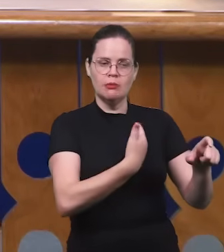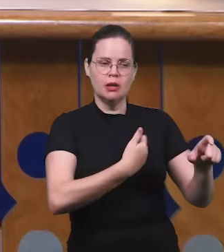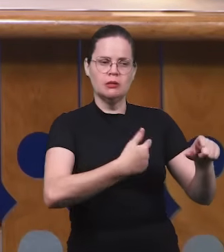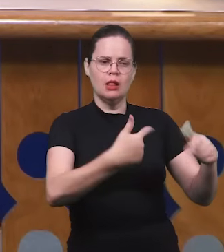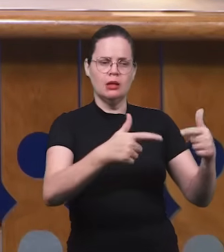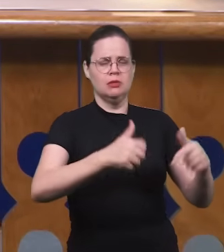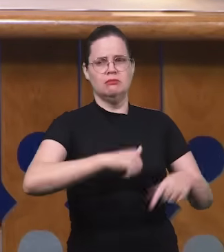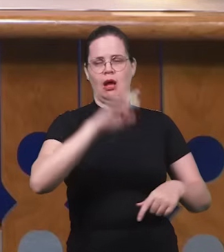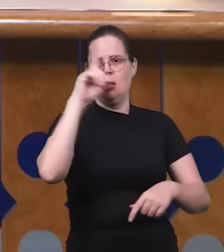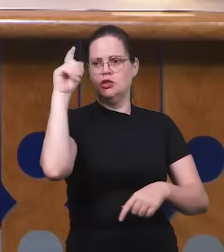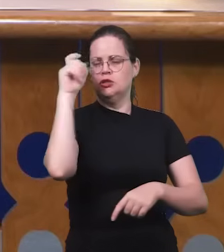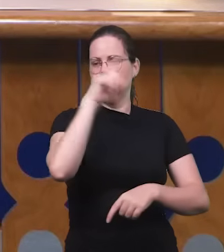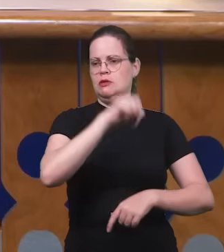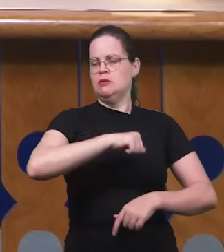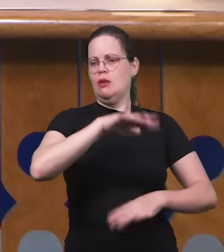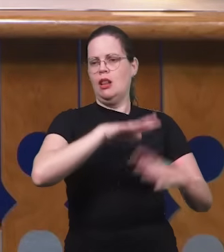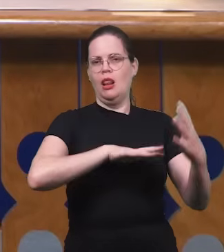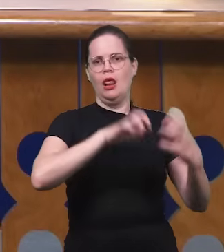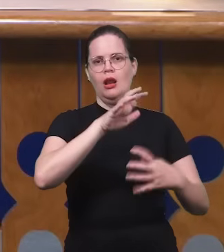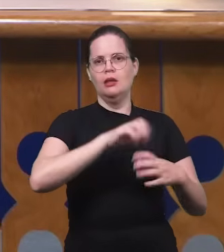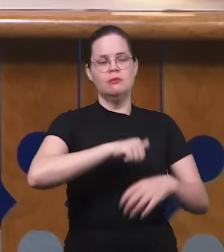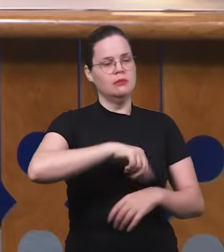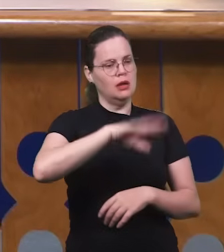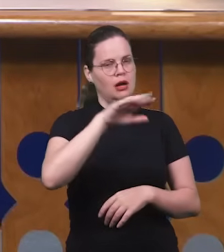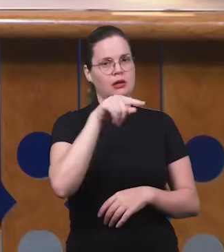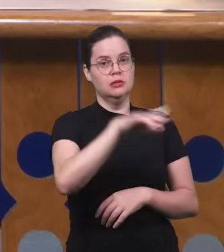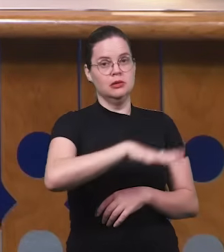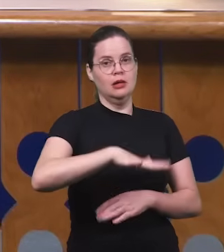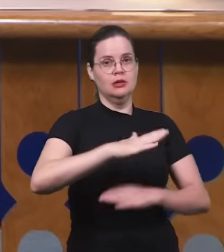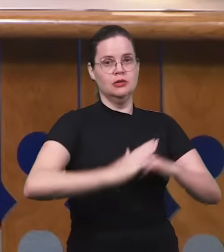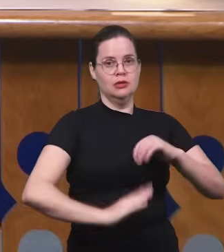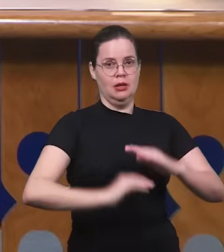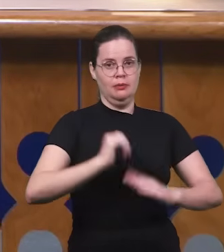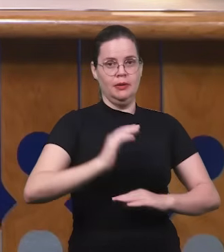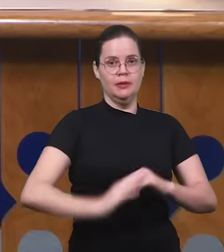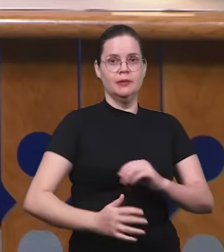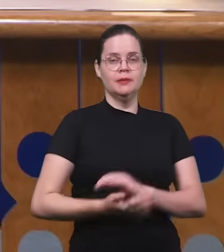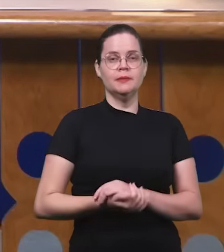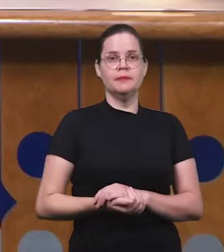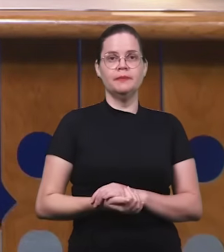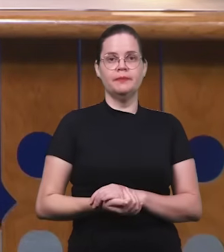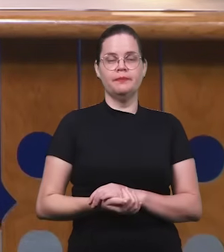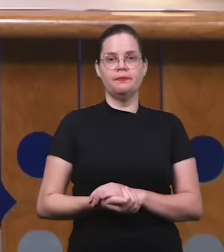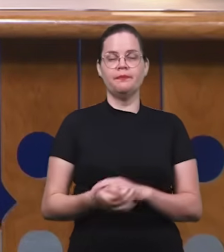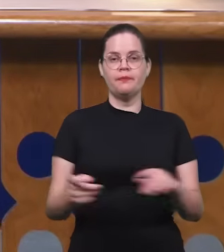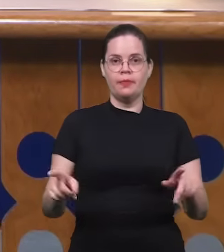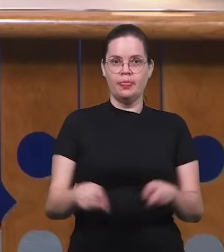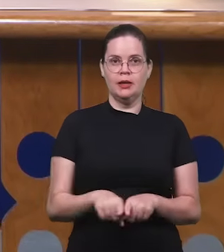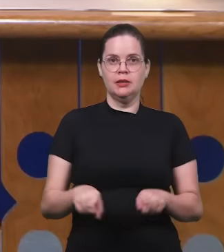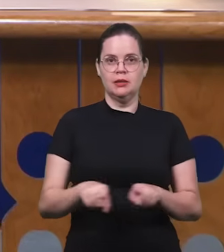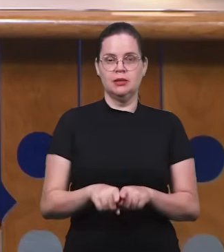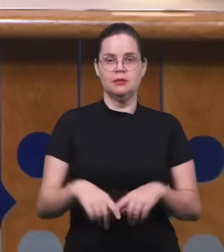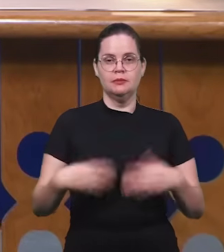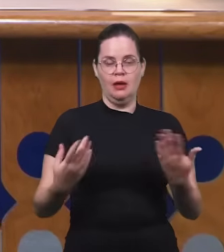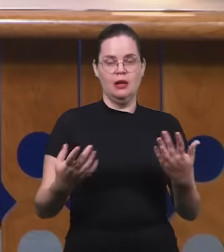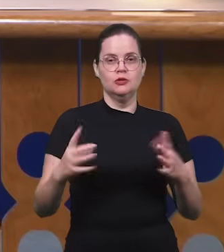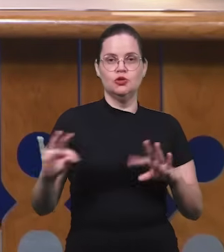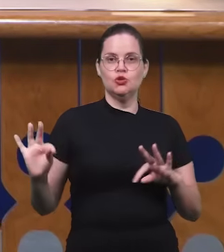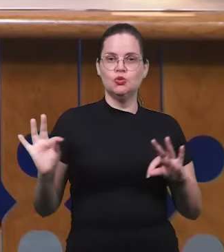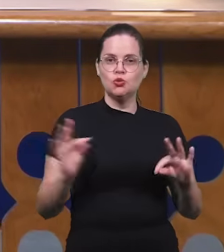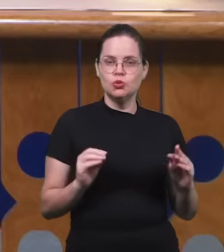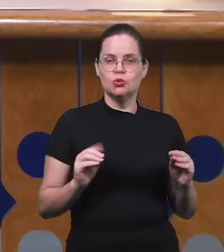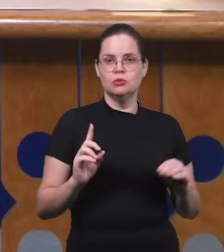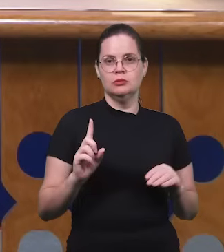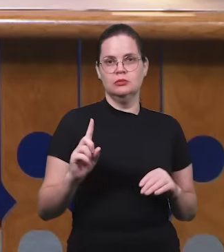mais agressivas, né? E há também, no meio disso tudo, dessa trajetória